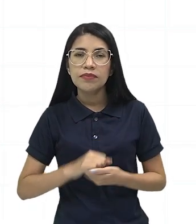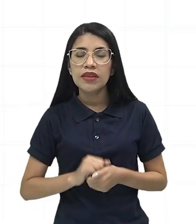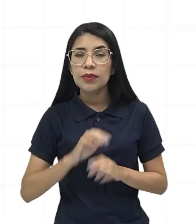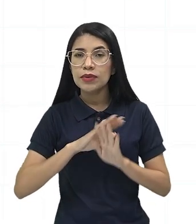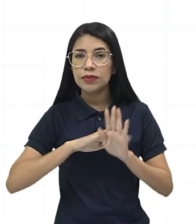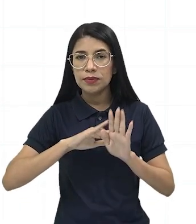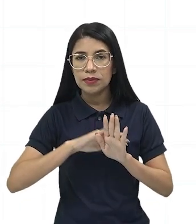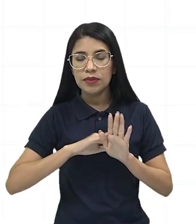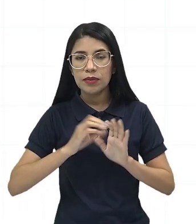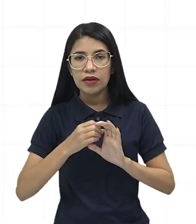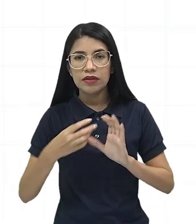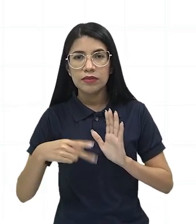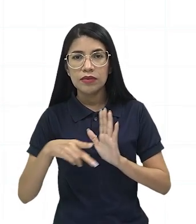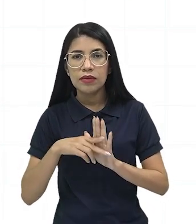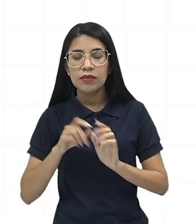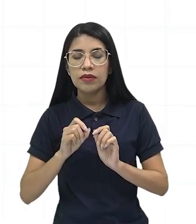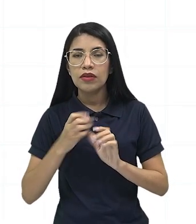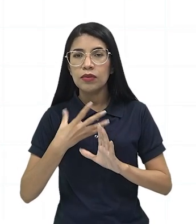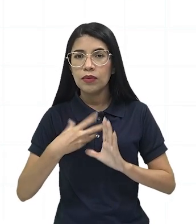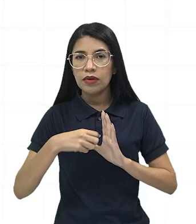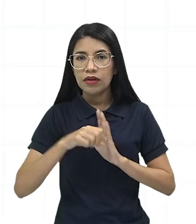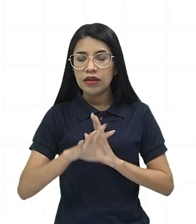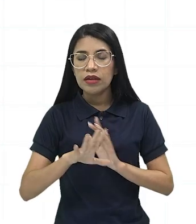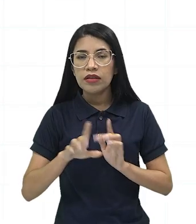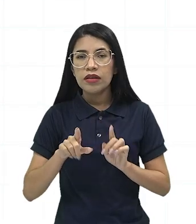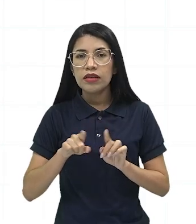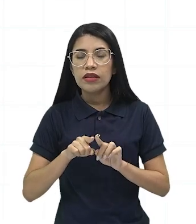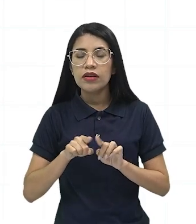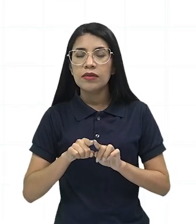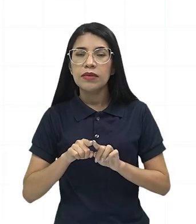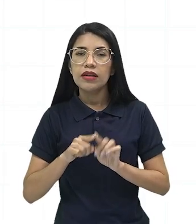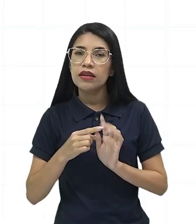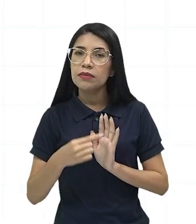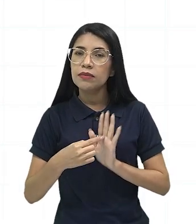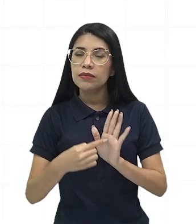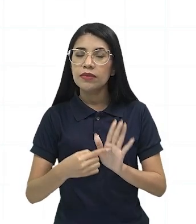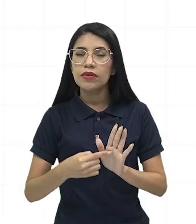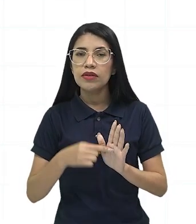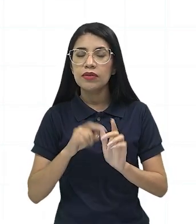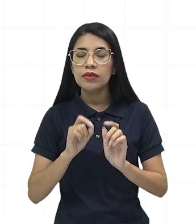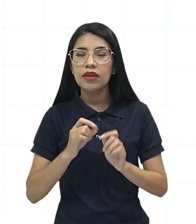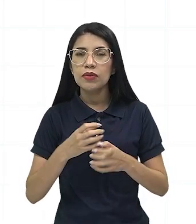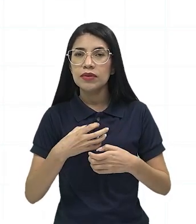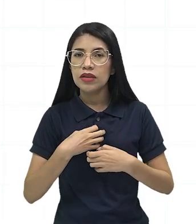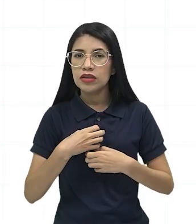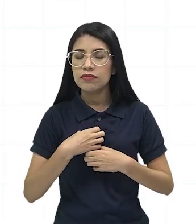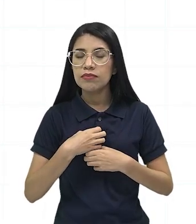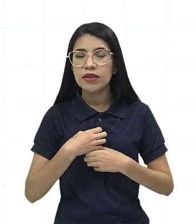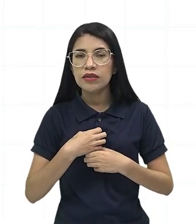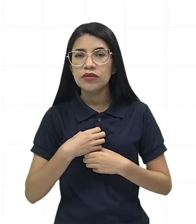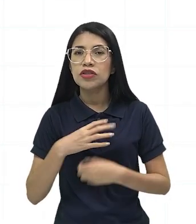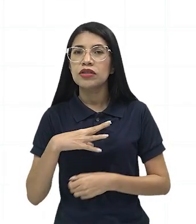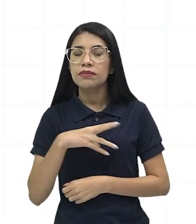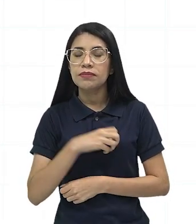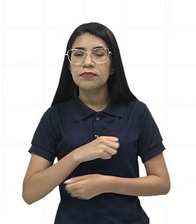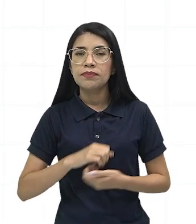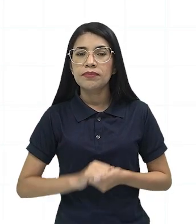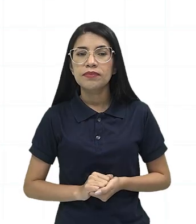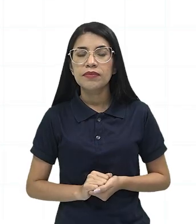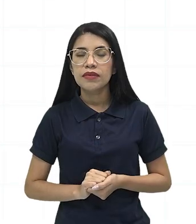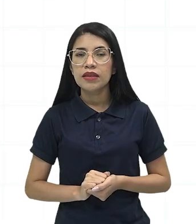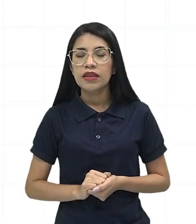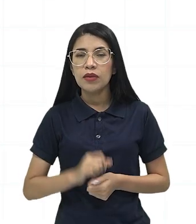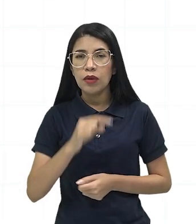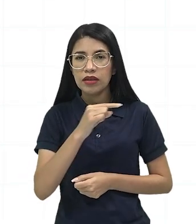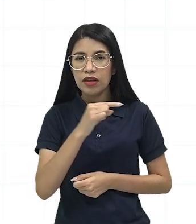como nos falamos, característica do gênero lírico, é justamente expressar esse tipo de sentimento. A gente tem ali o